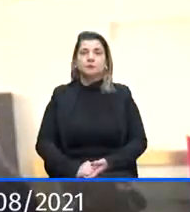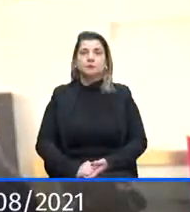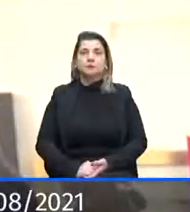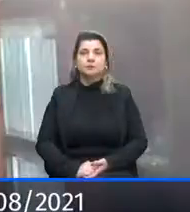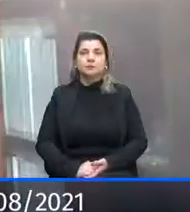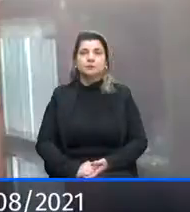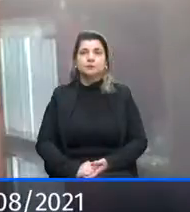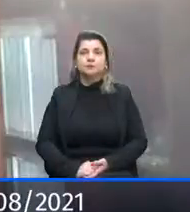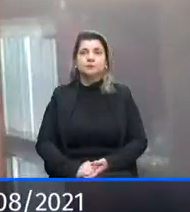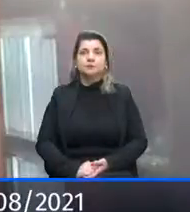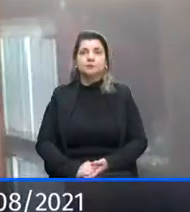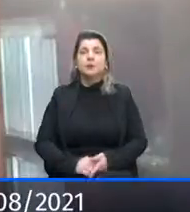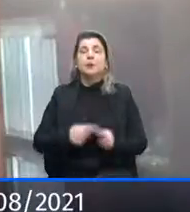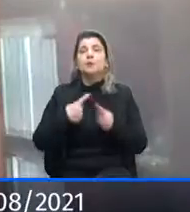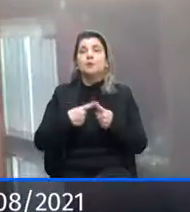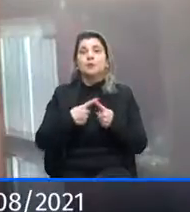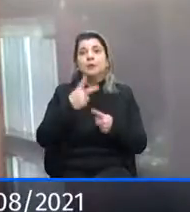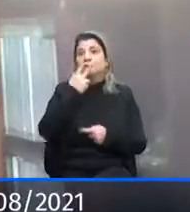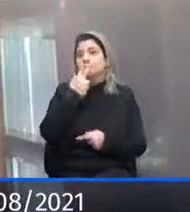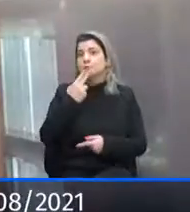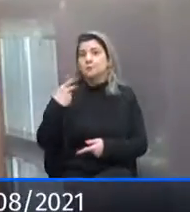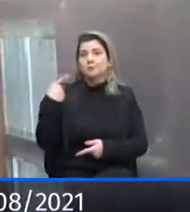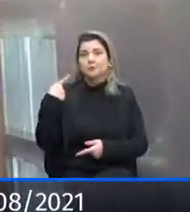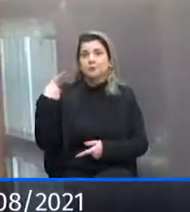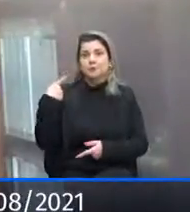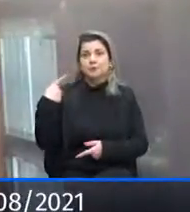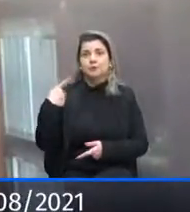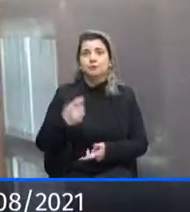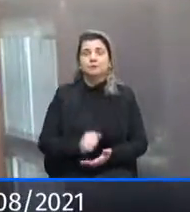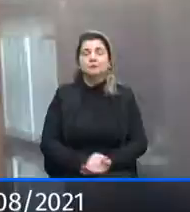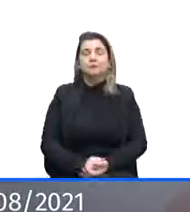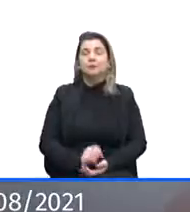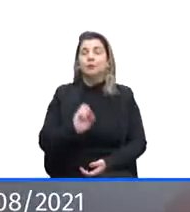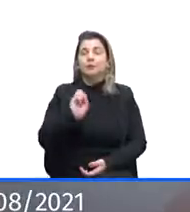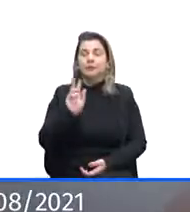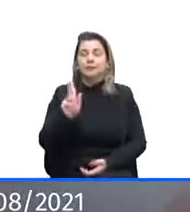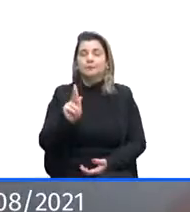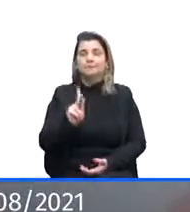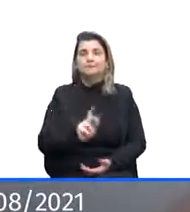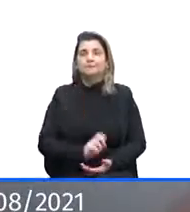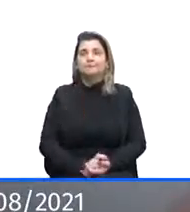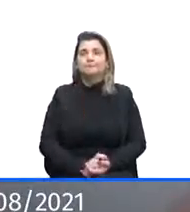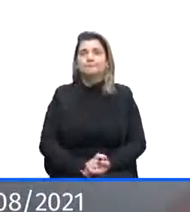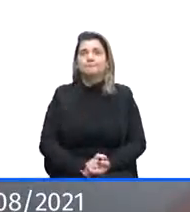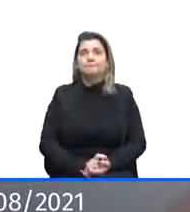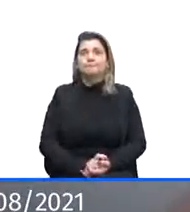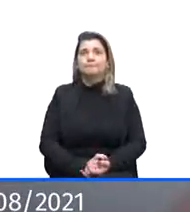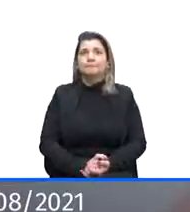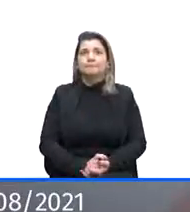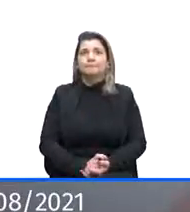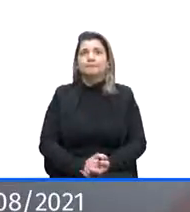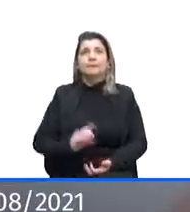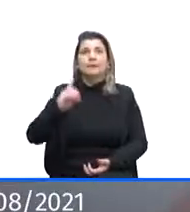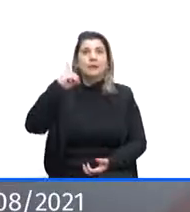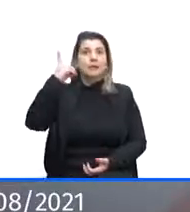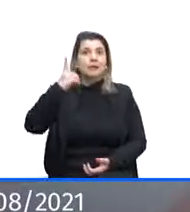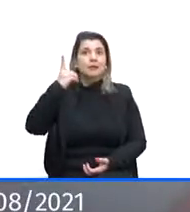Ah, é do mesmo partido? Não posso comentar, senhor presidente. Tá bem. Deputado Matheus.